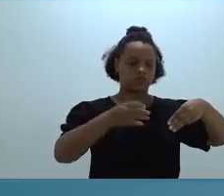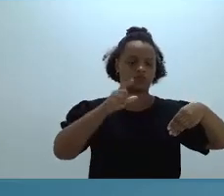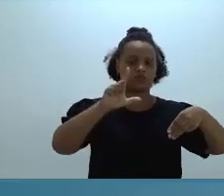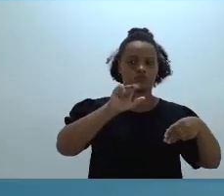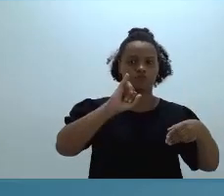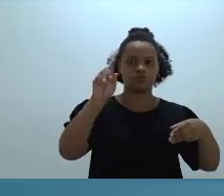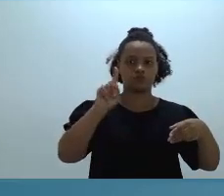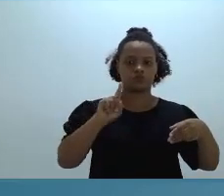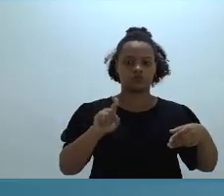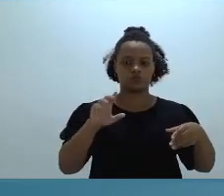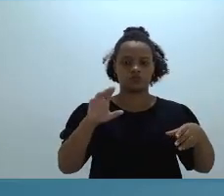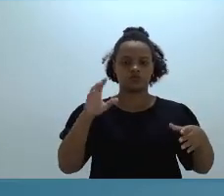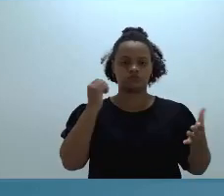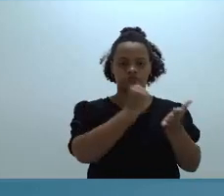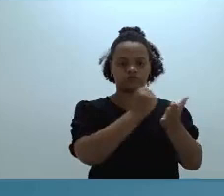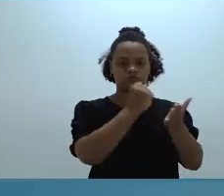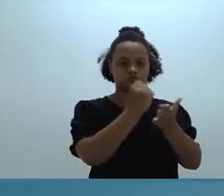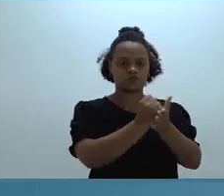da reclamação